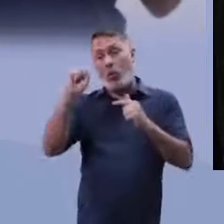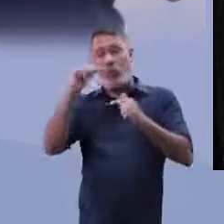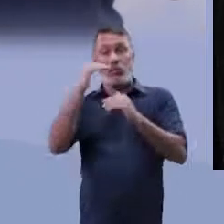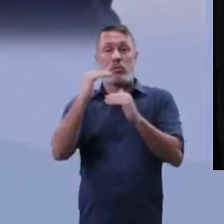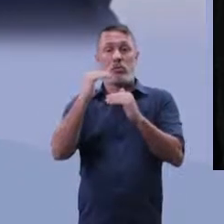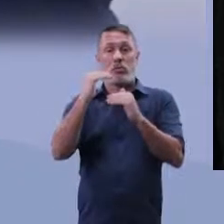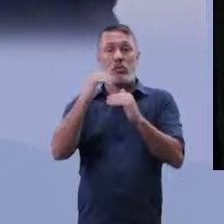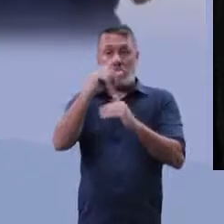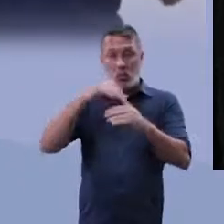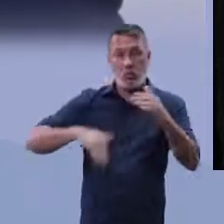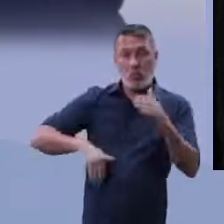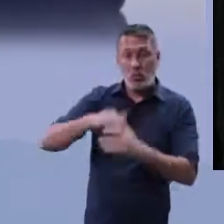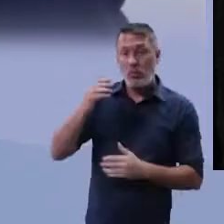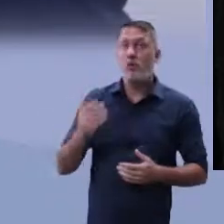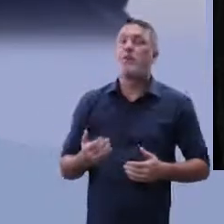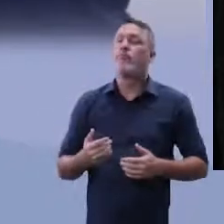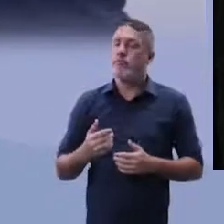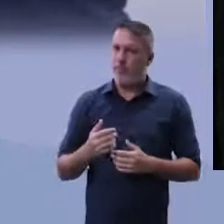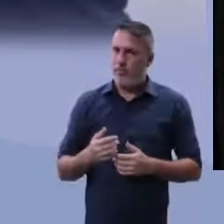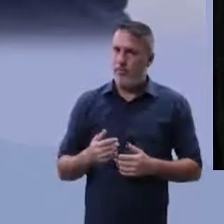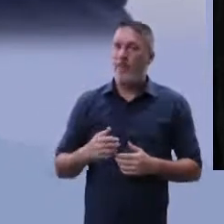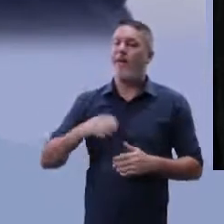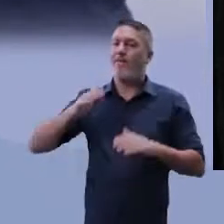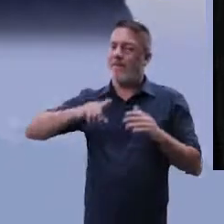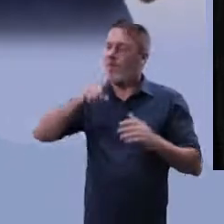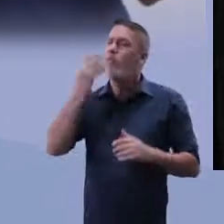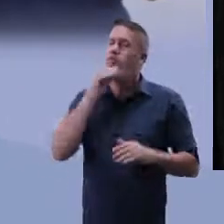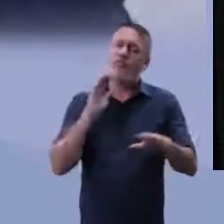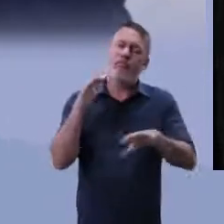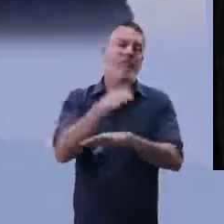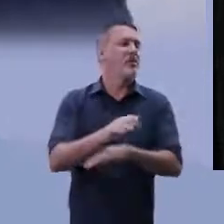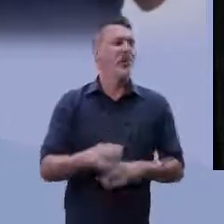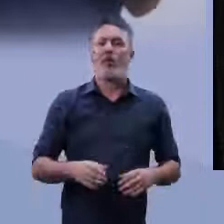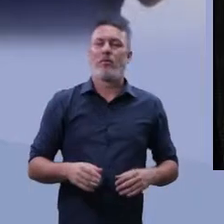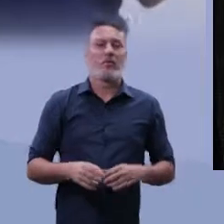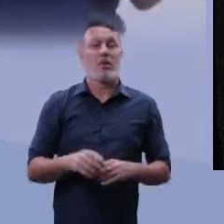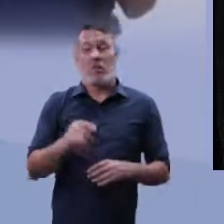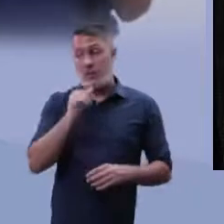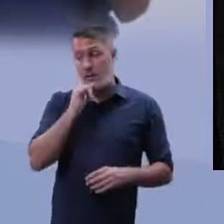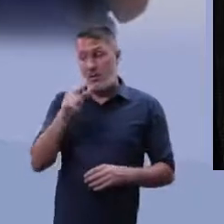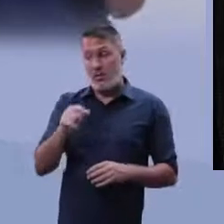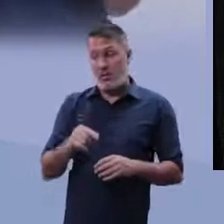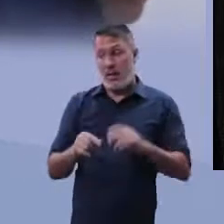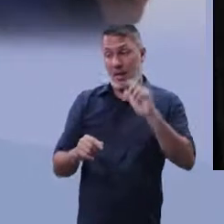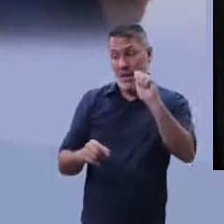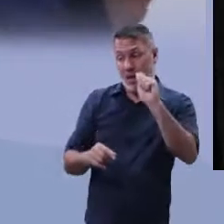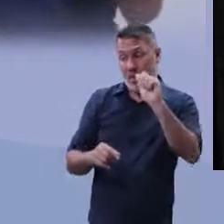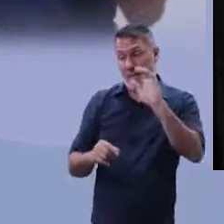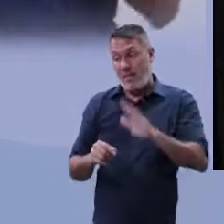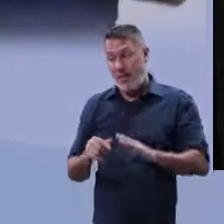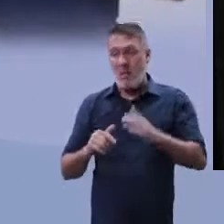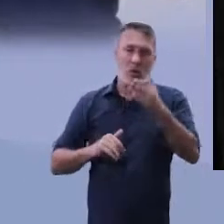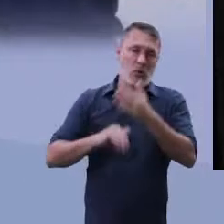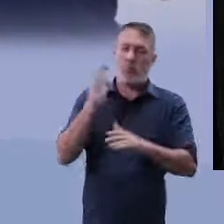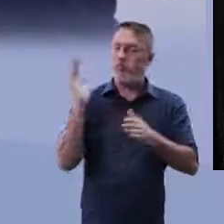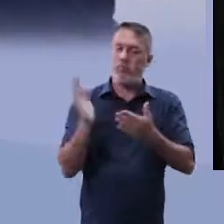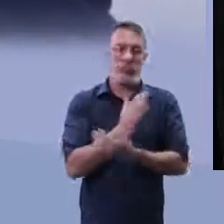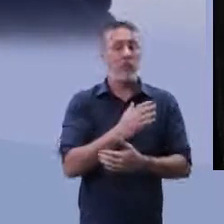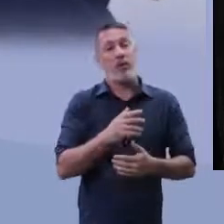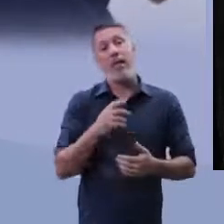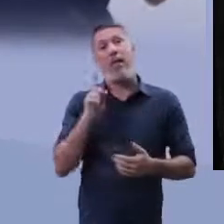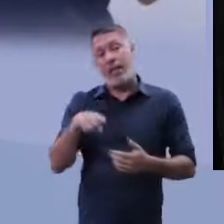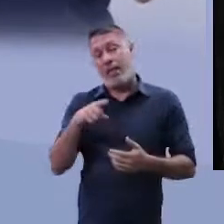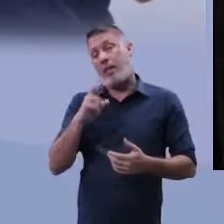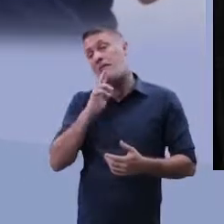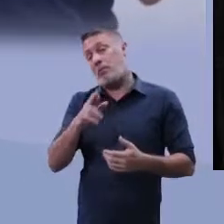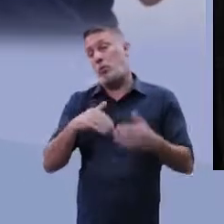intervalo. Então, se você vai chutar essa questão, é inteligente, é hacker você não chutar nem na letra A nem na letra B. Você